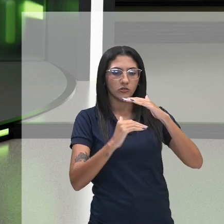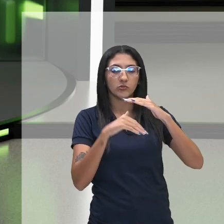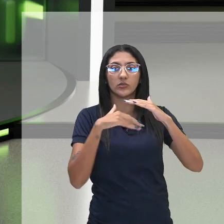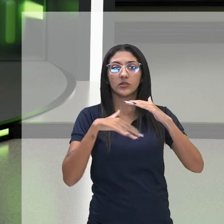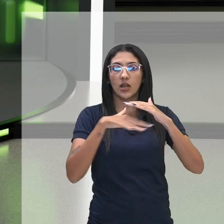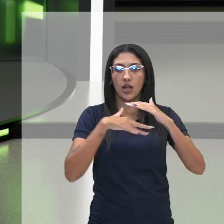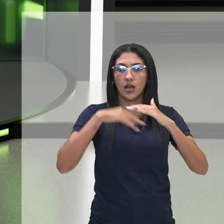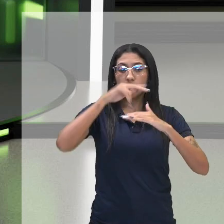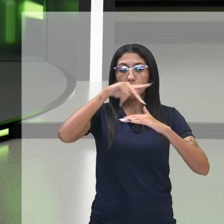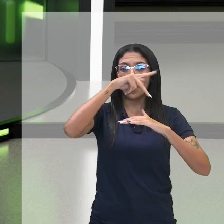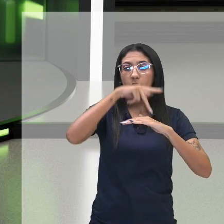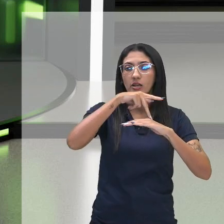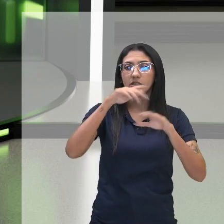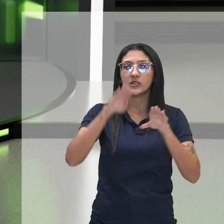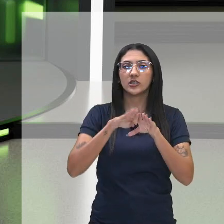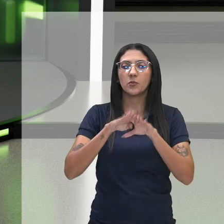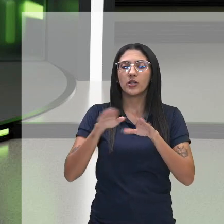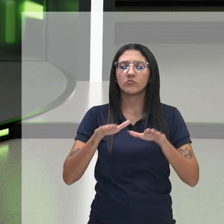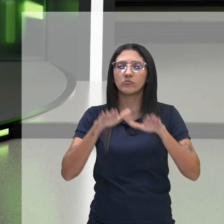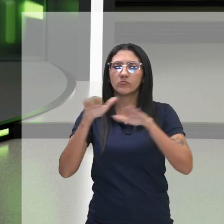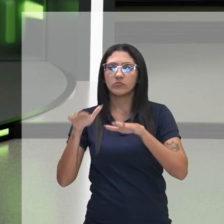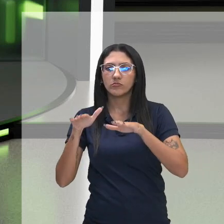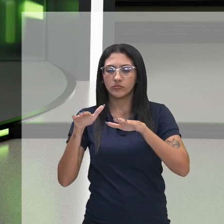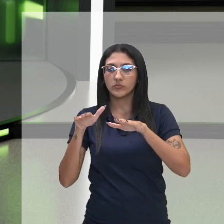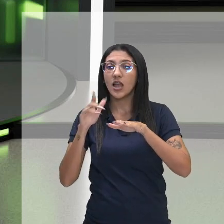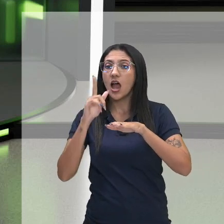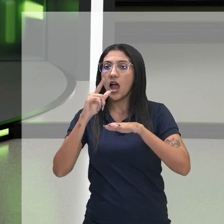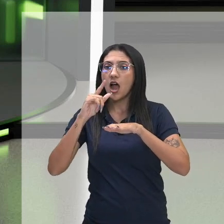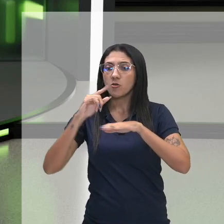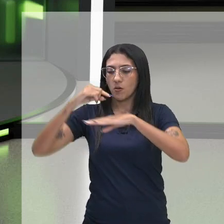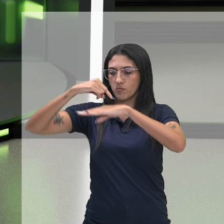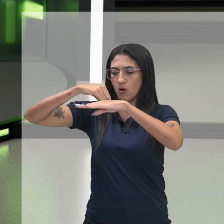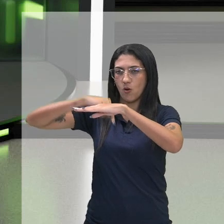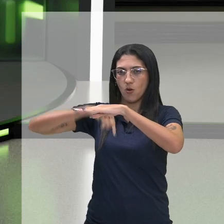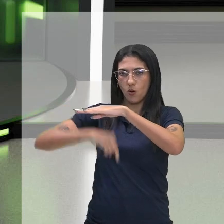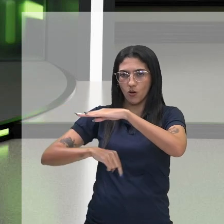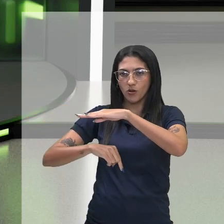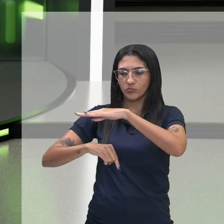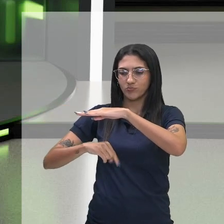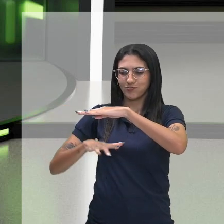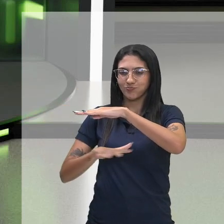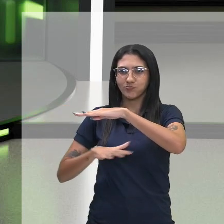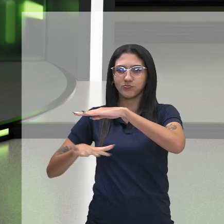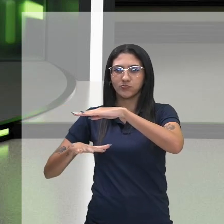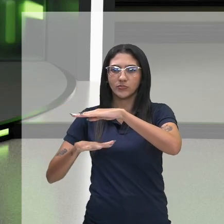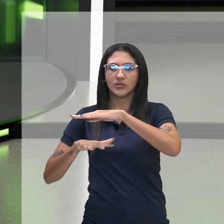quanto oceânicas, tá certo? Então, embaixo aqui do oceano também existem